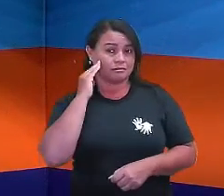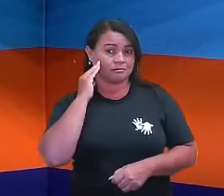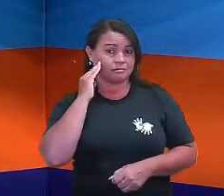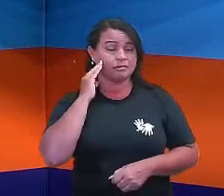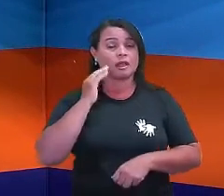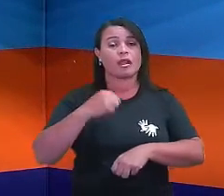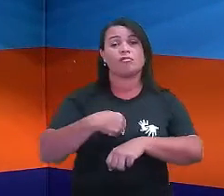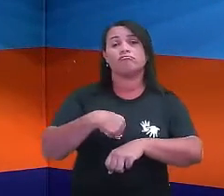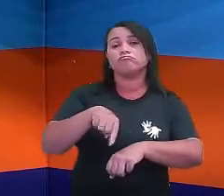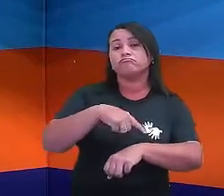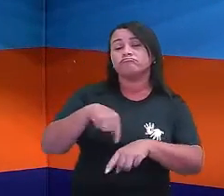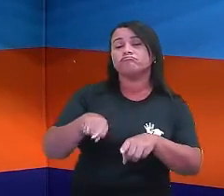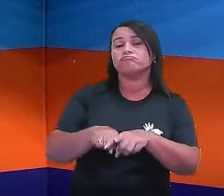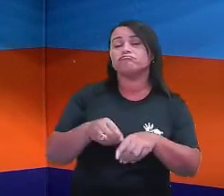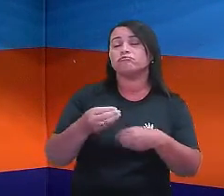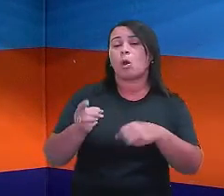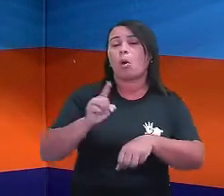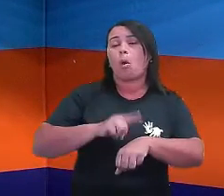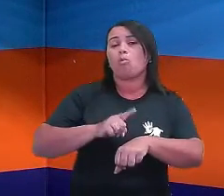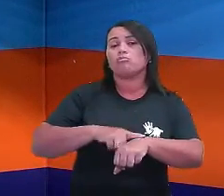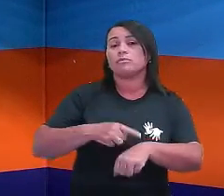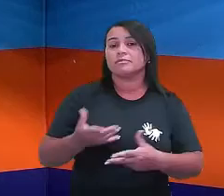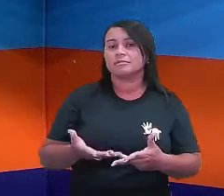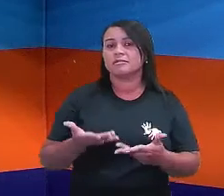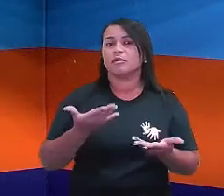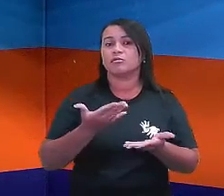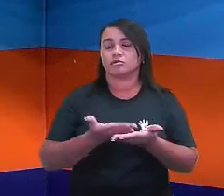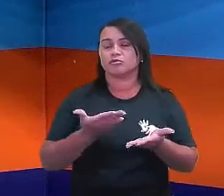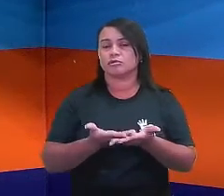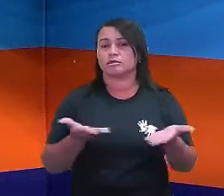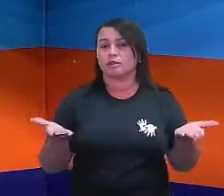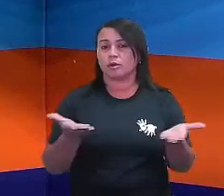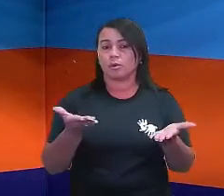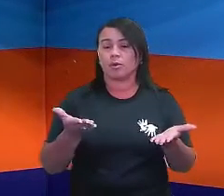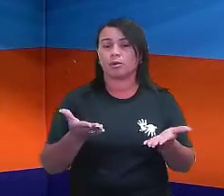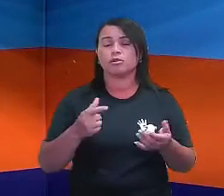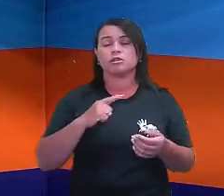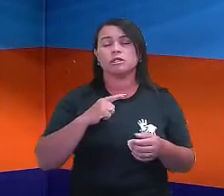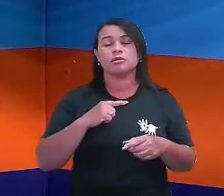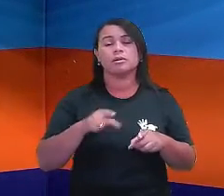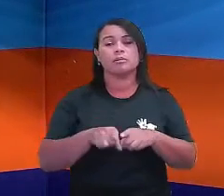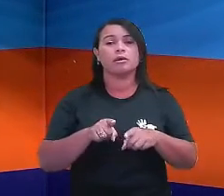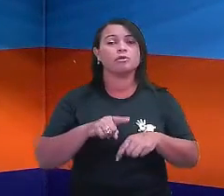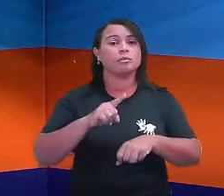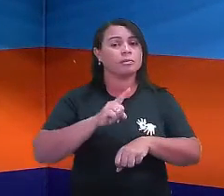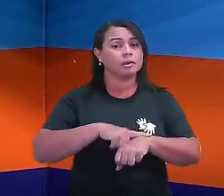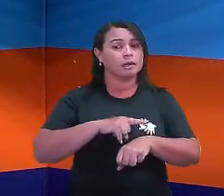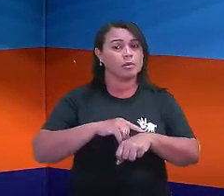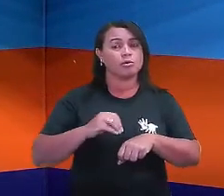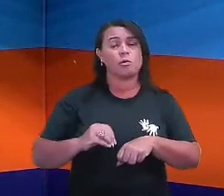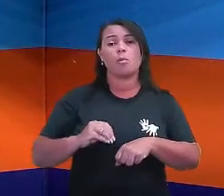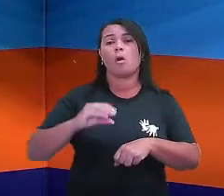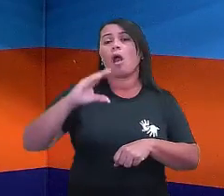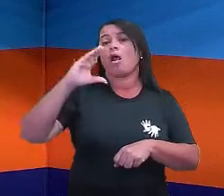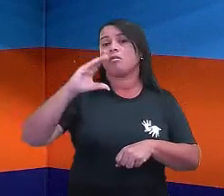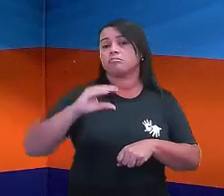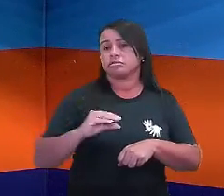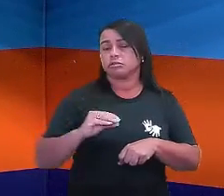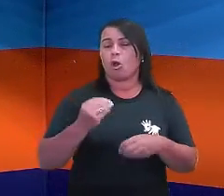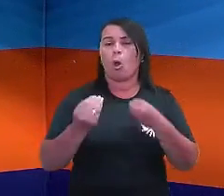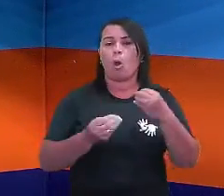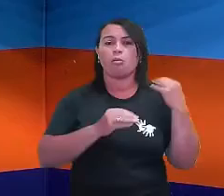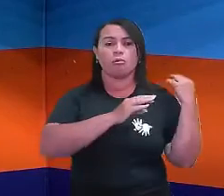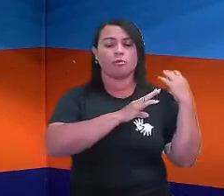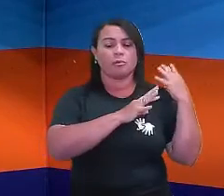tá certo? Nós vamos estudar as medidas de capacidade e de tempo como uma forma de